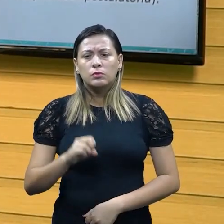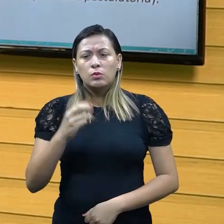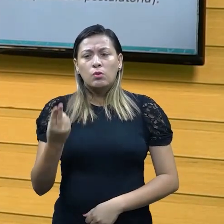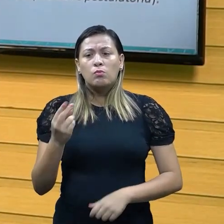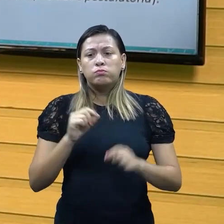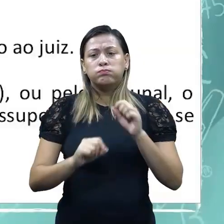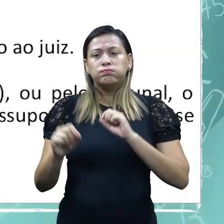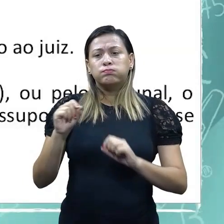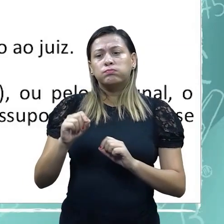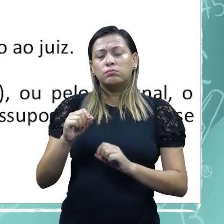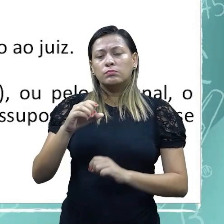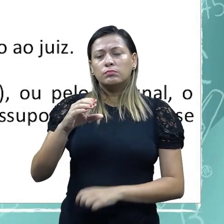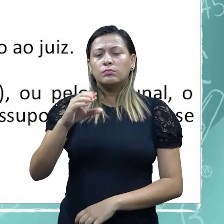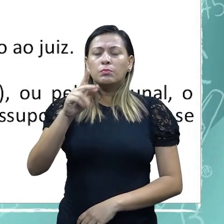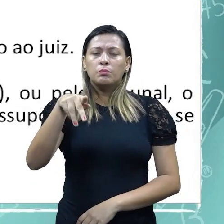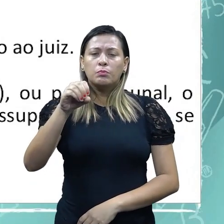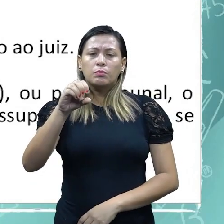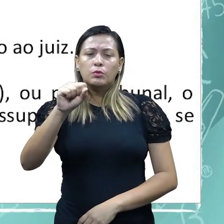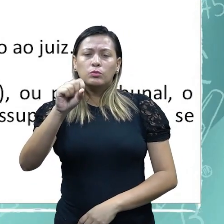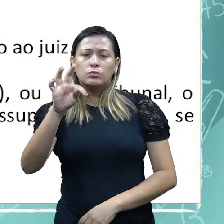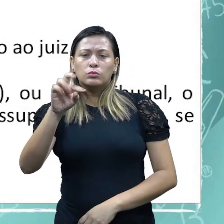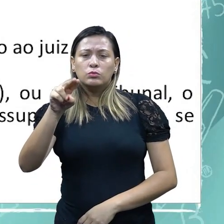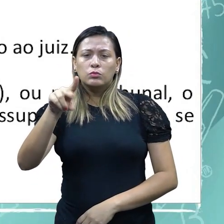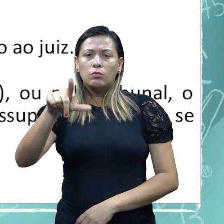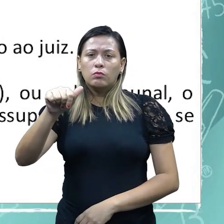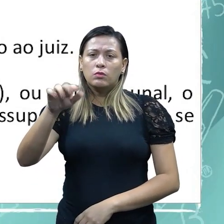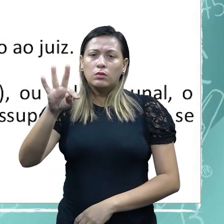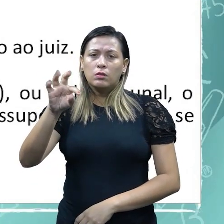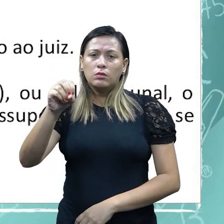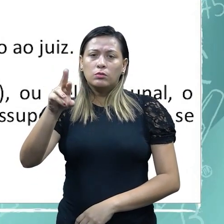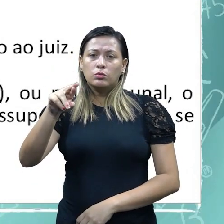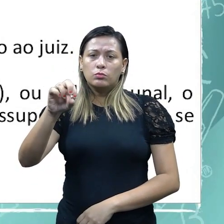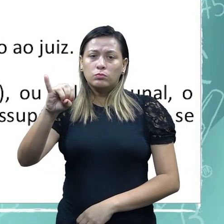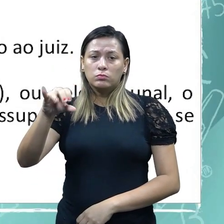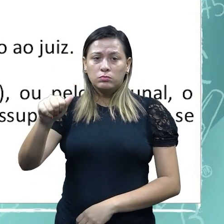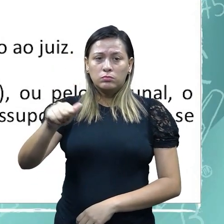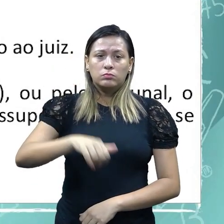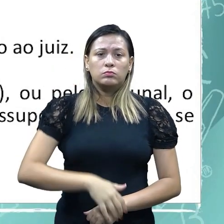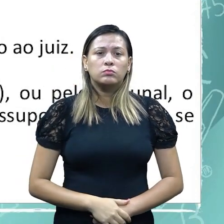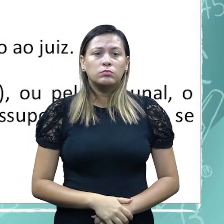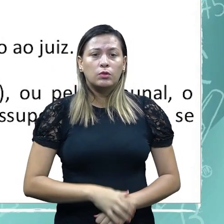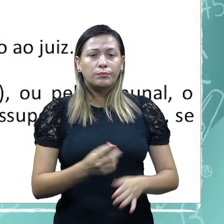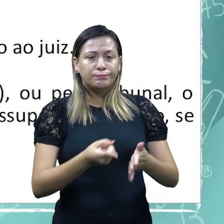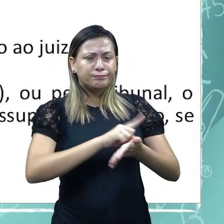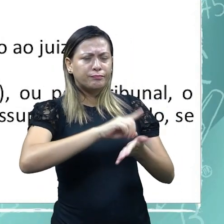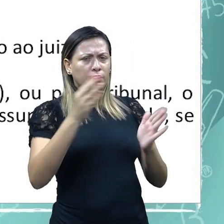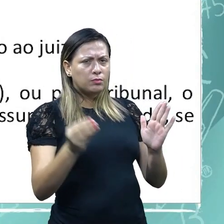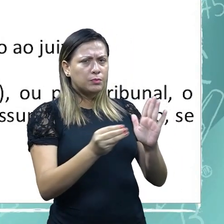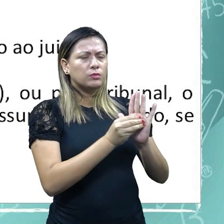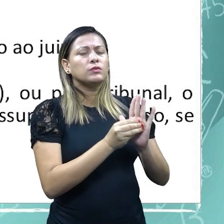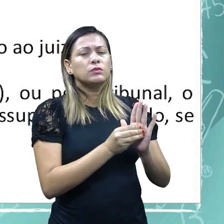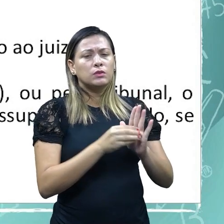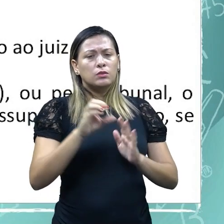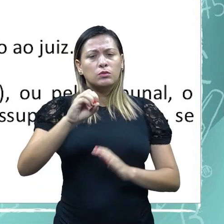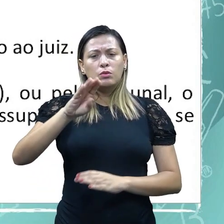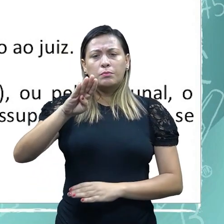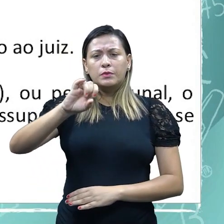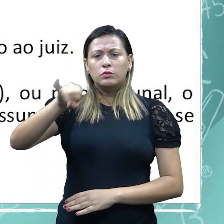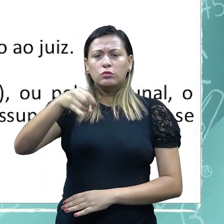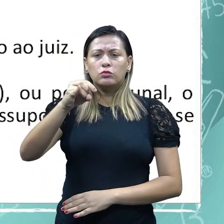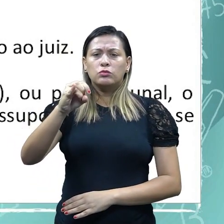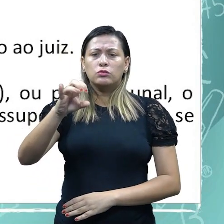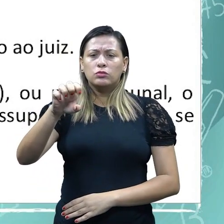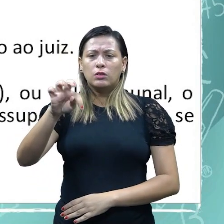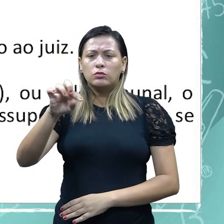capacidade postulatória, tá? Os pressupostos processuais objetivos, eles vão dizer respeito à